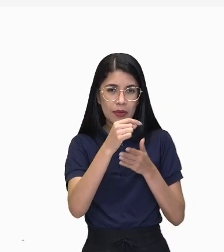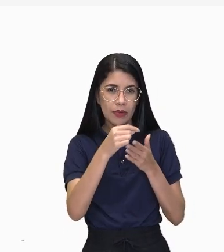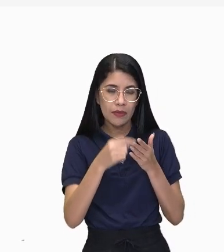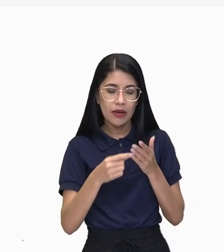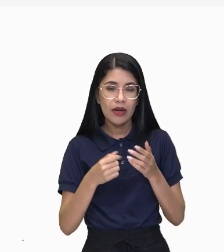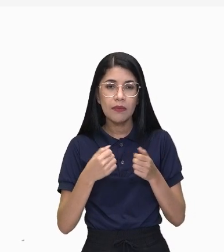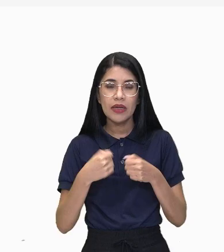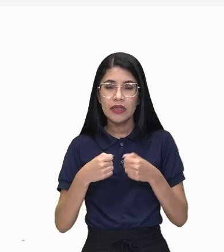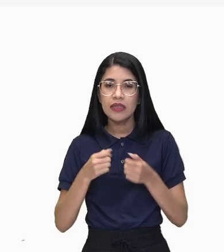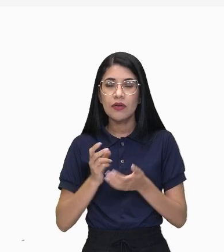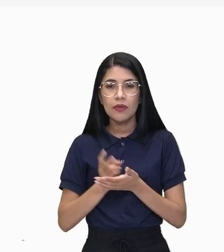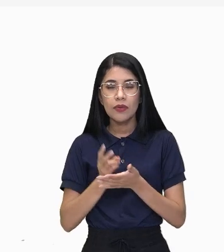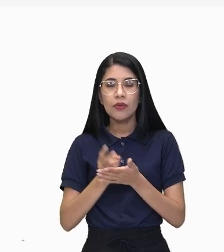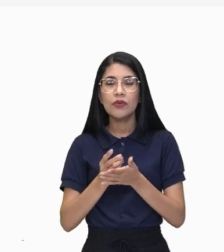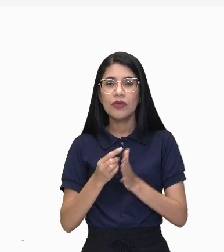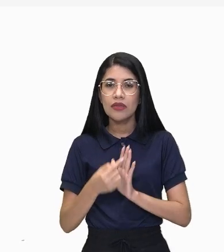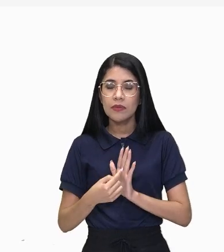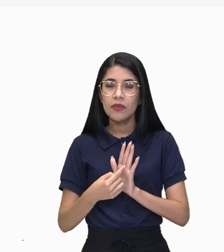aparecendo. Porque